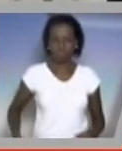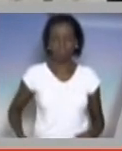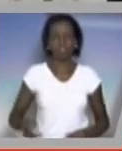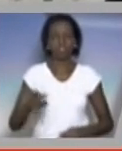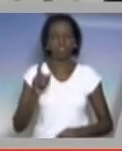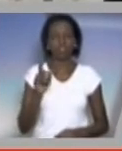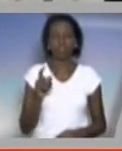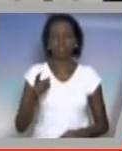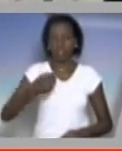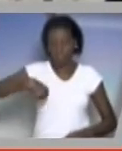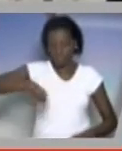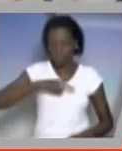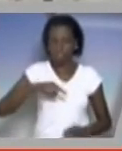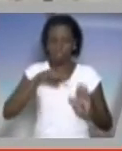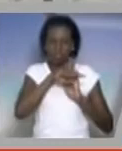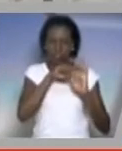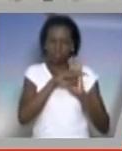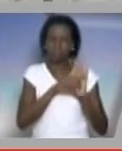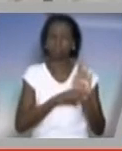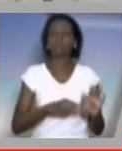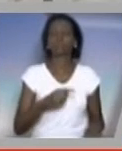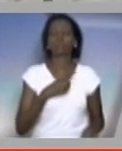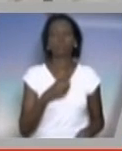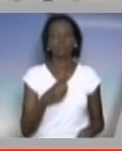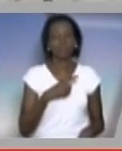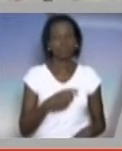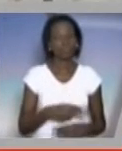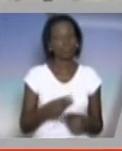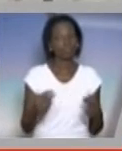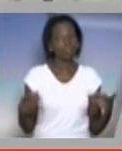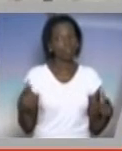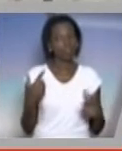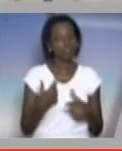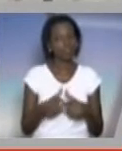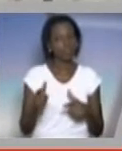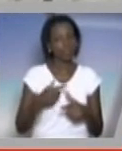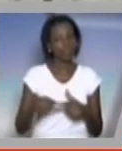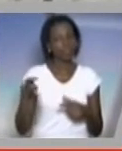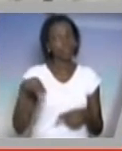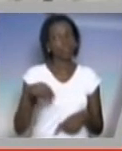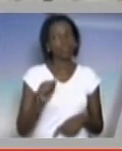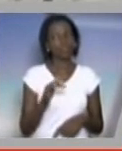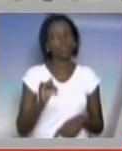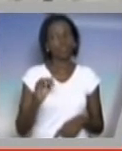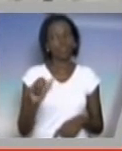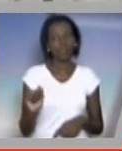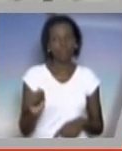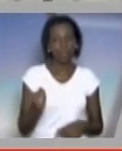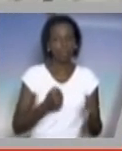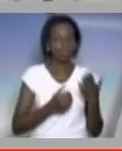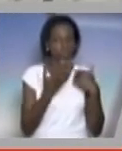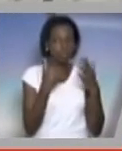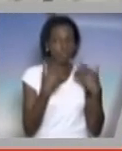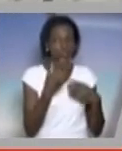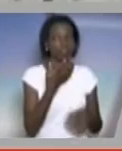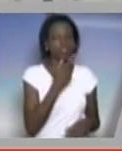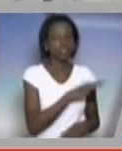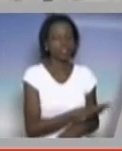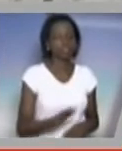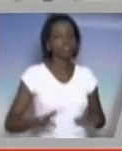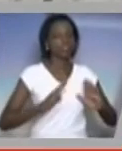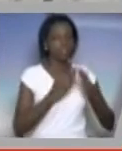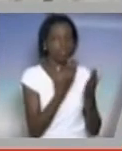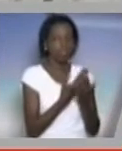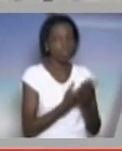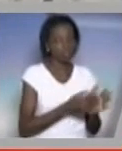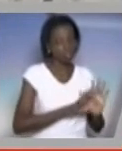logicamente, as graves denúncias da máfia da merenda escolar, que é algo gravíssimo, desvio de dinheiro,